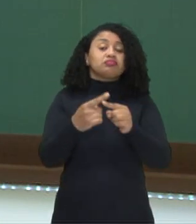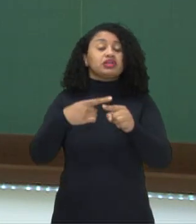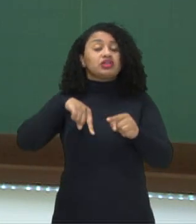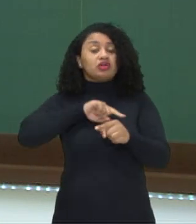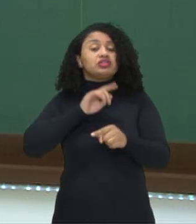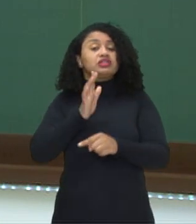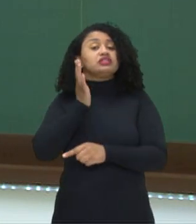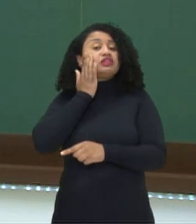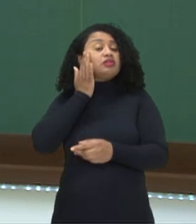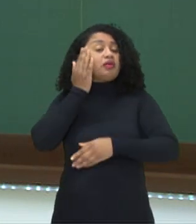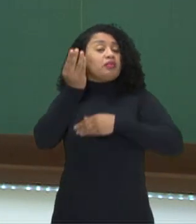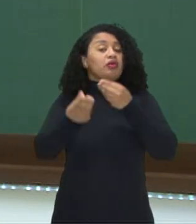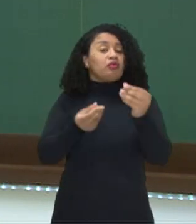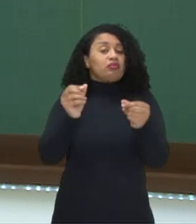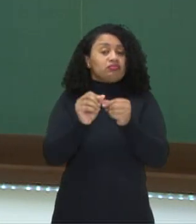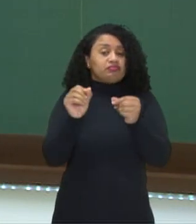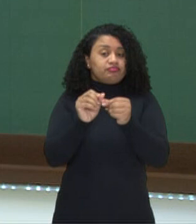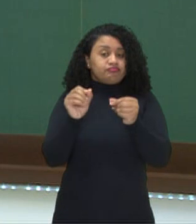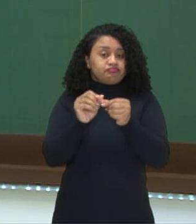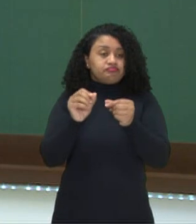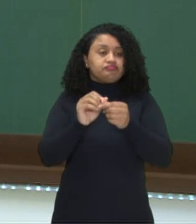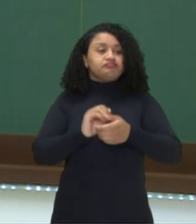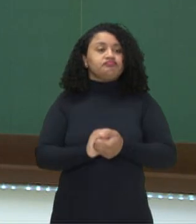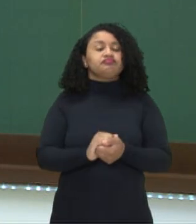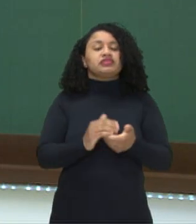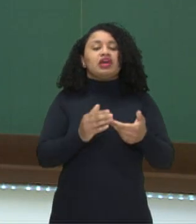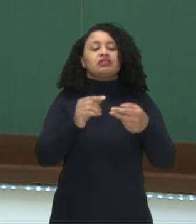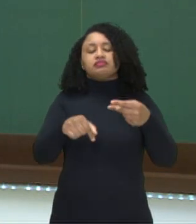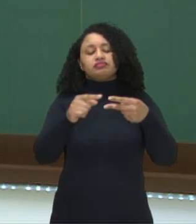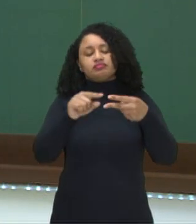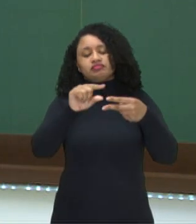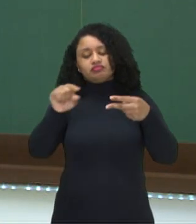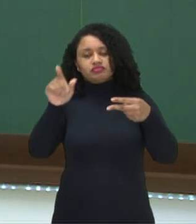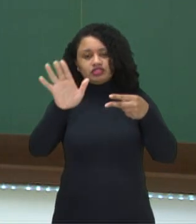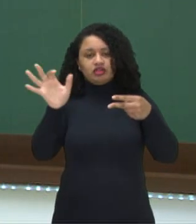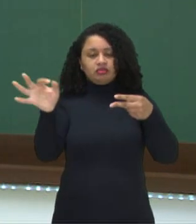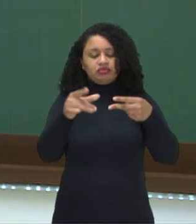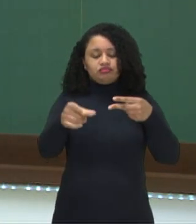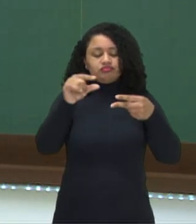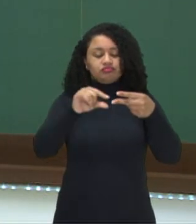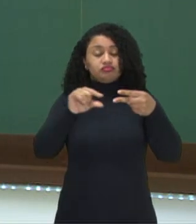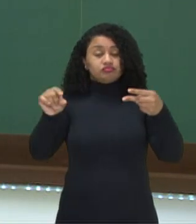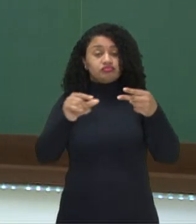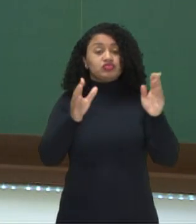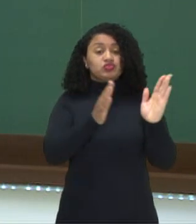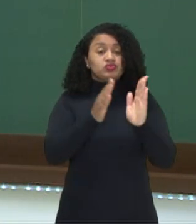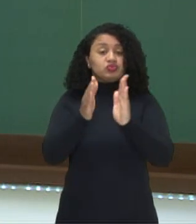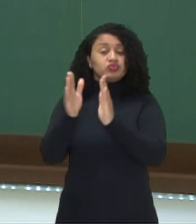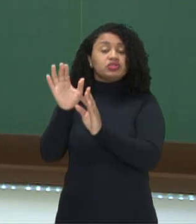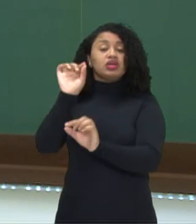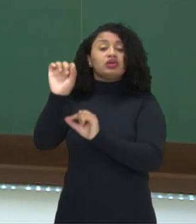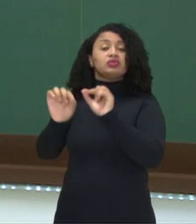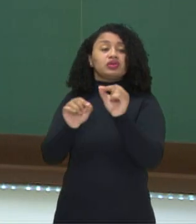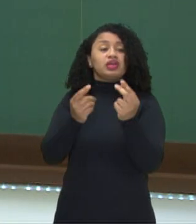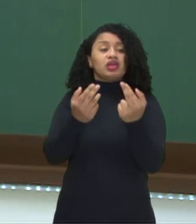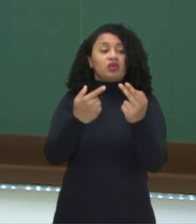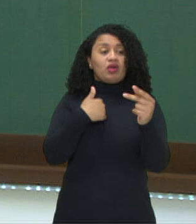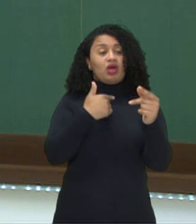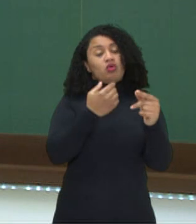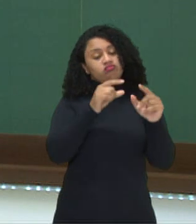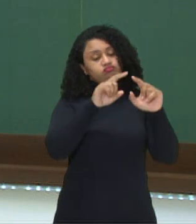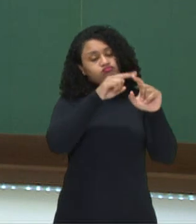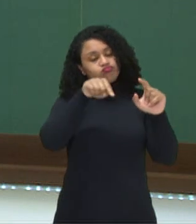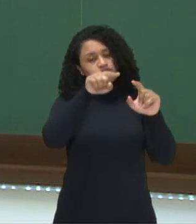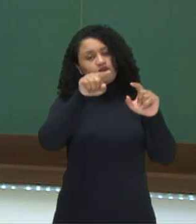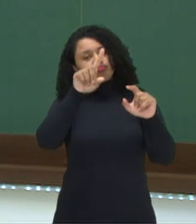bastante coisa sobre isso. Segundo passo, lembra qual é? Juntar os termos semelhantes, né? Ou você marca, ou você